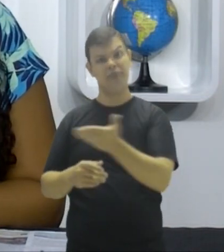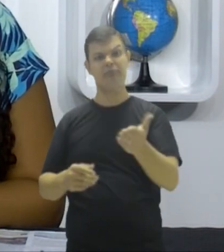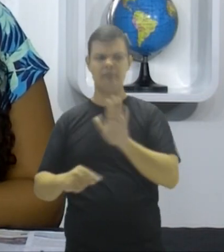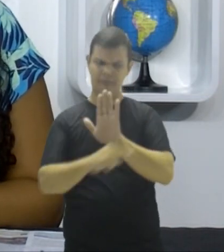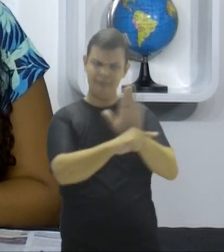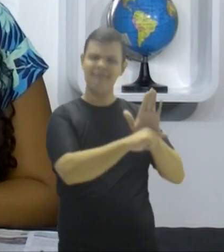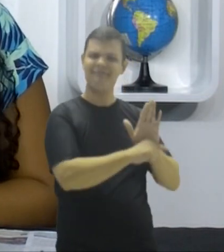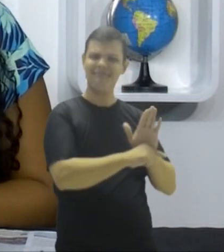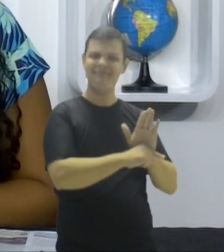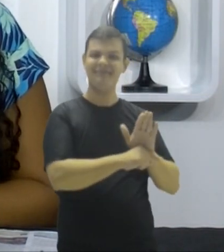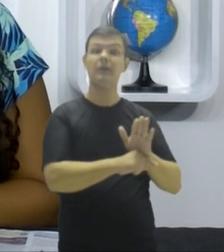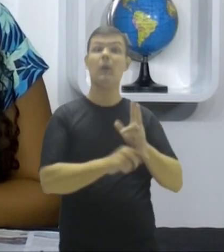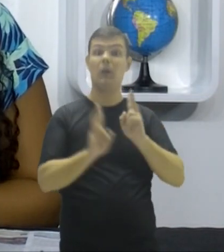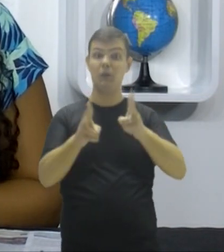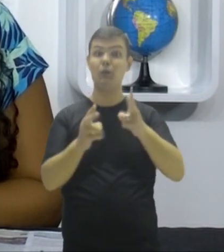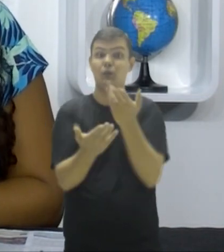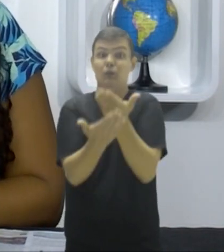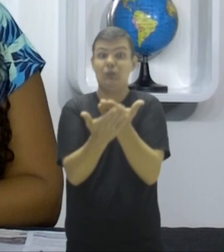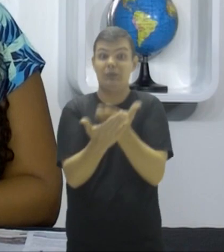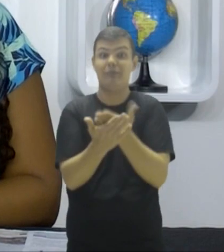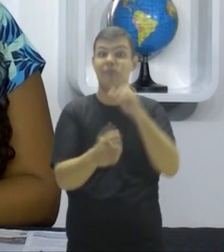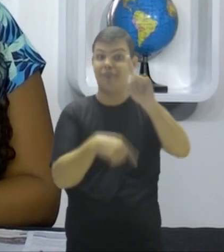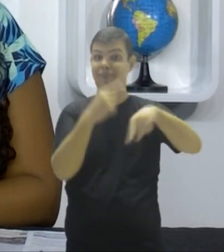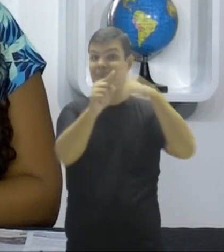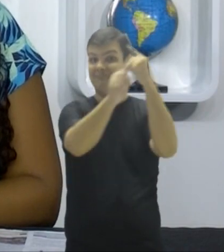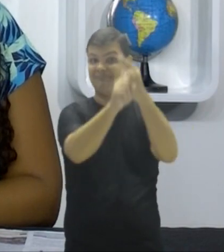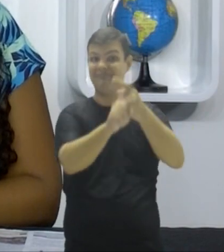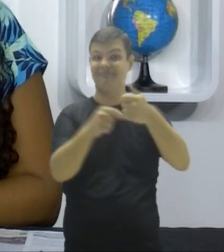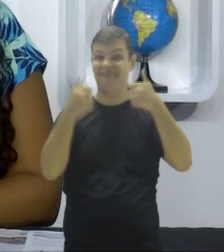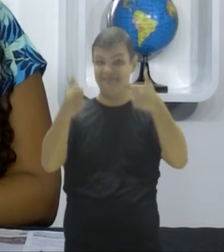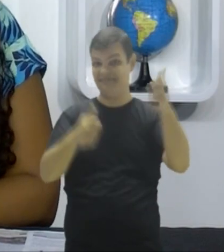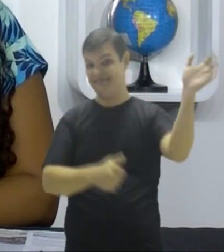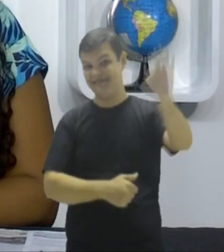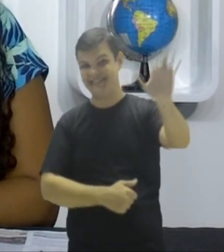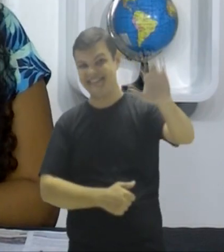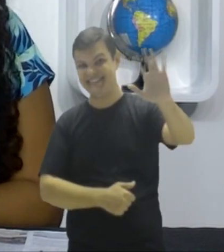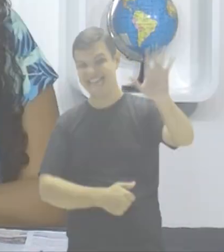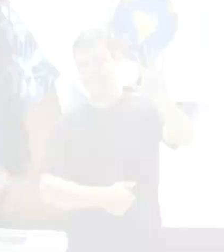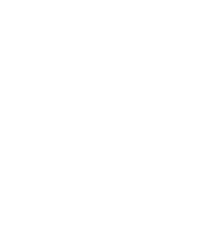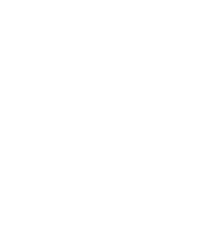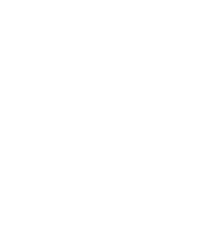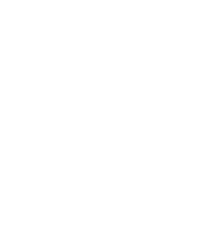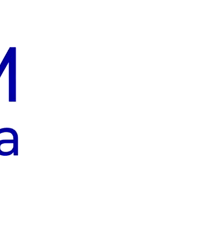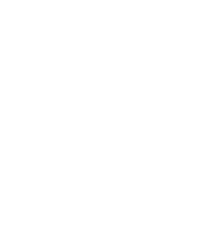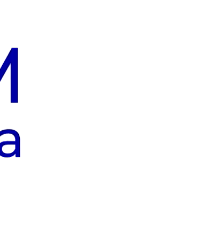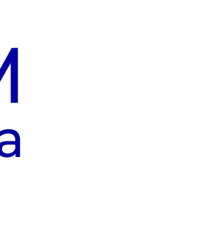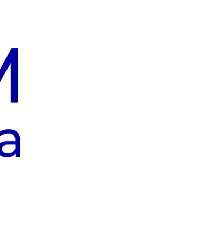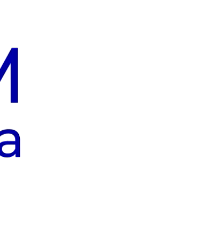o meio ambiente. Continue estudando e até a nossa próxima aula, pessoal. Tchau!